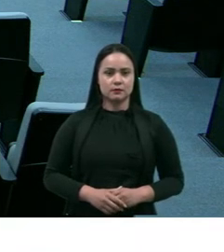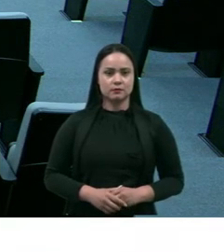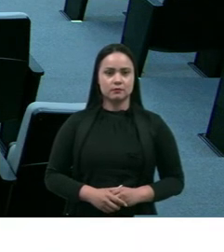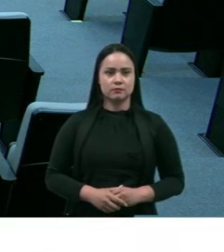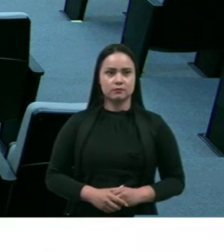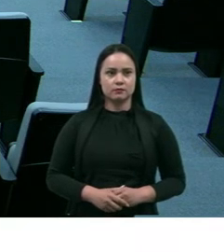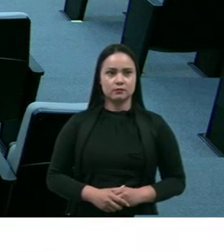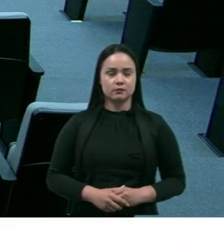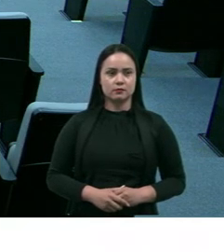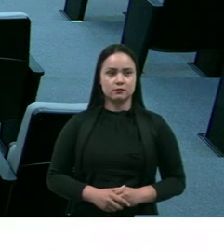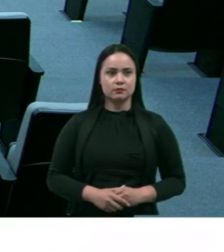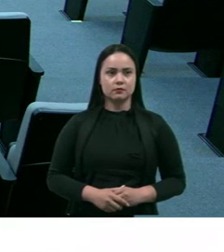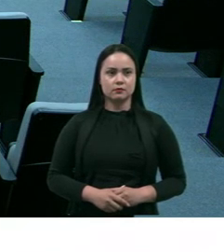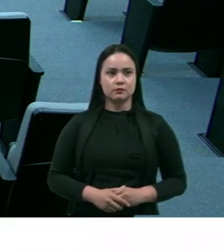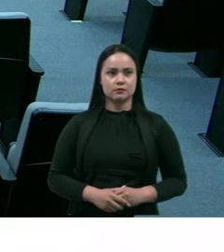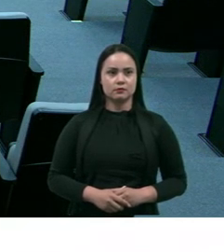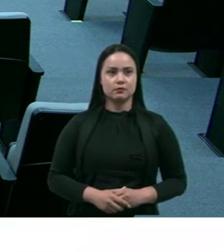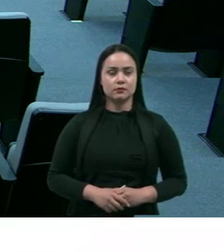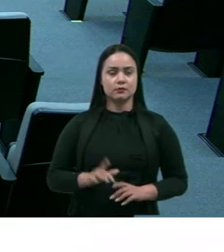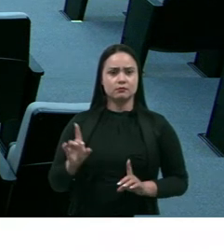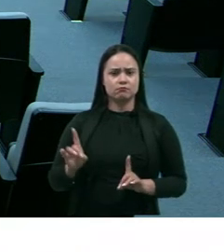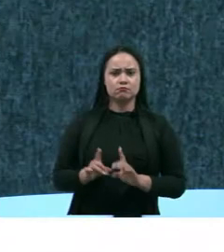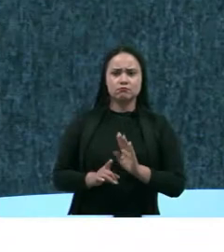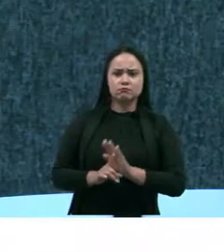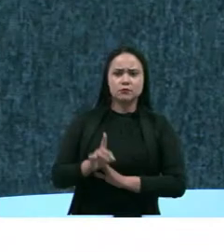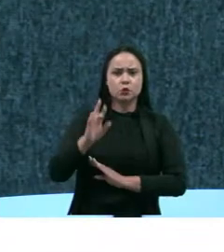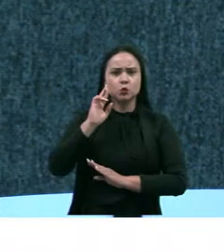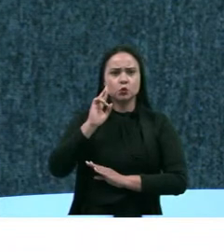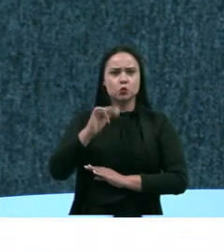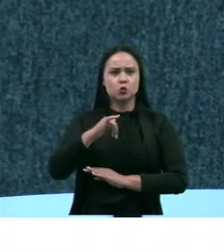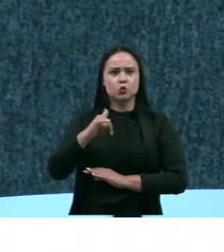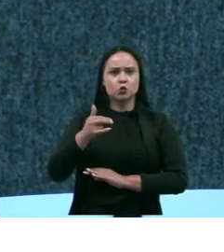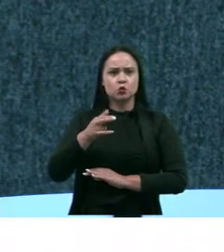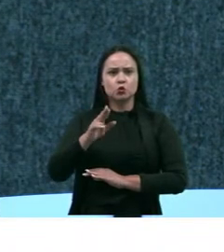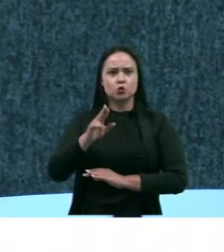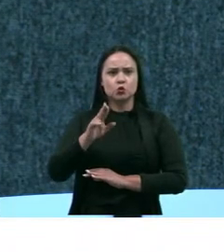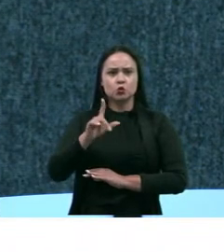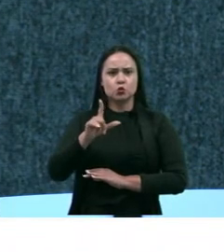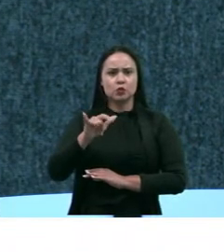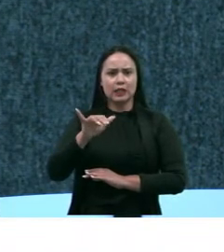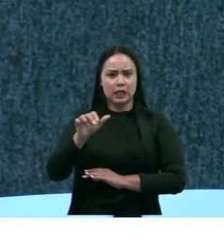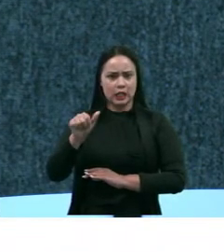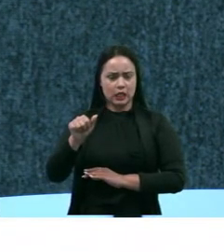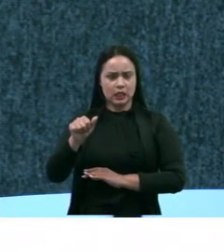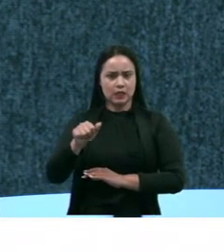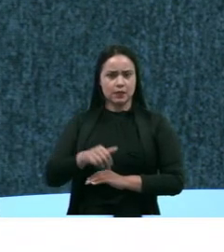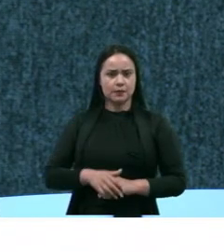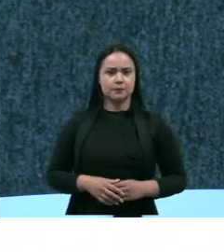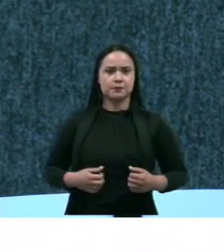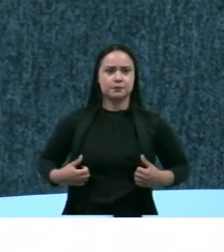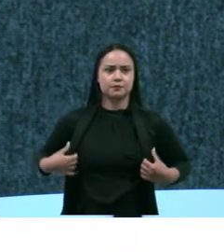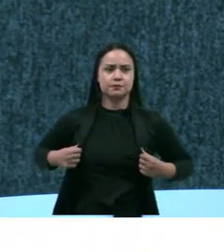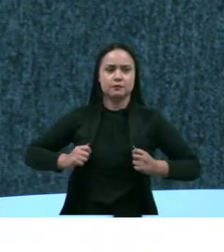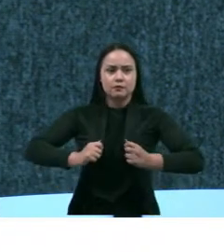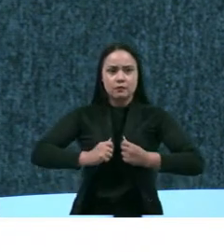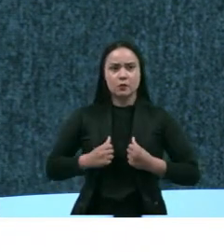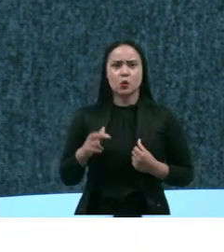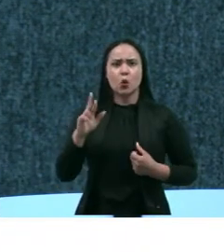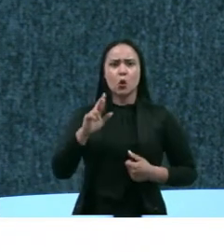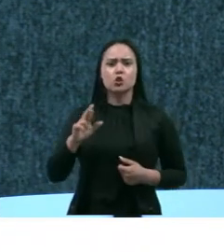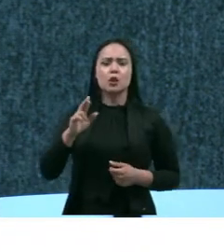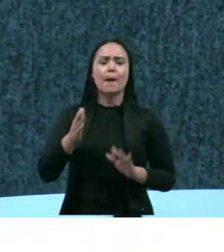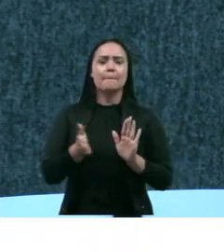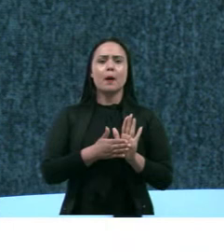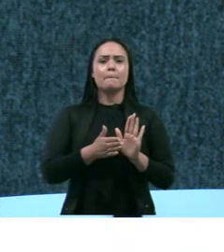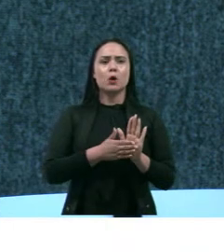Bravo. E consulto a doutora Júlia. O corregedor está propondo